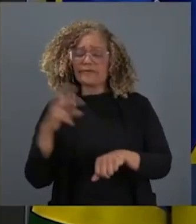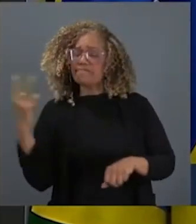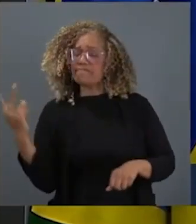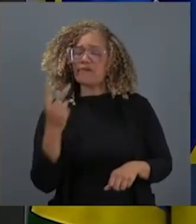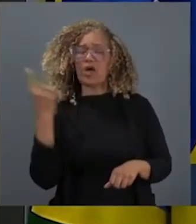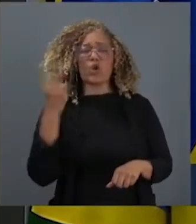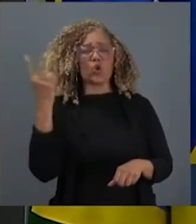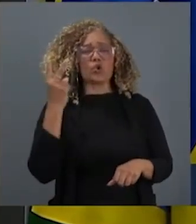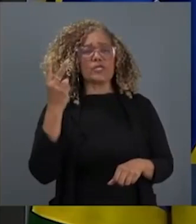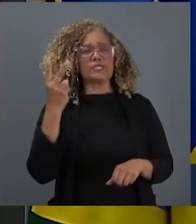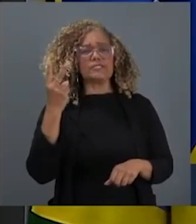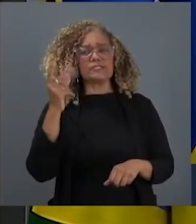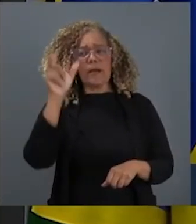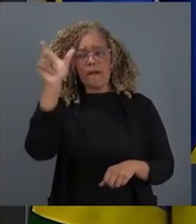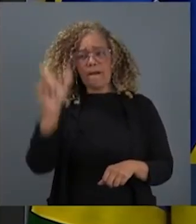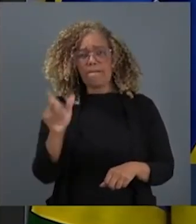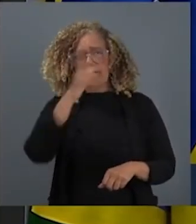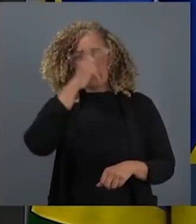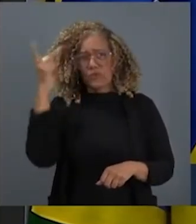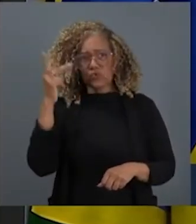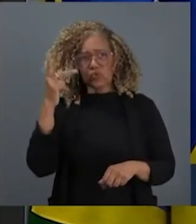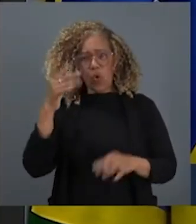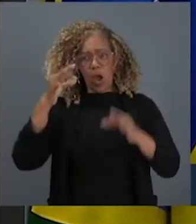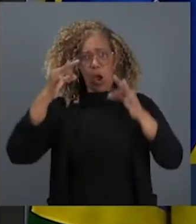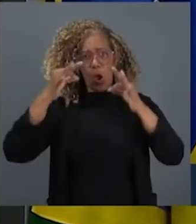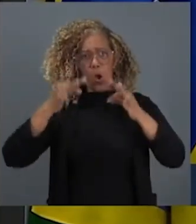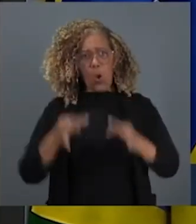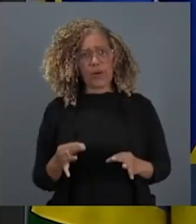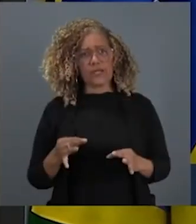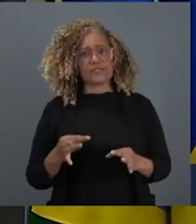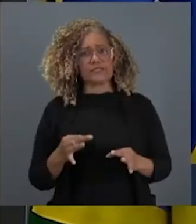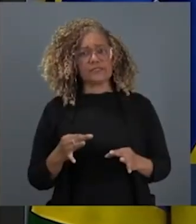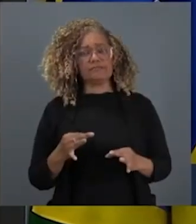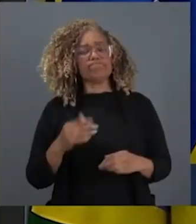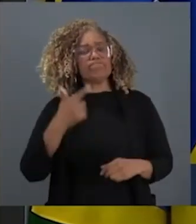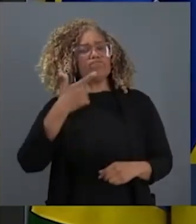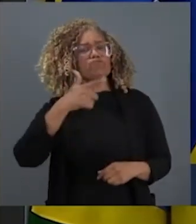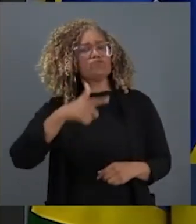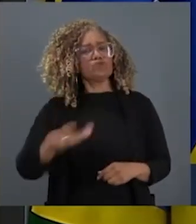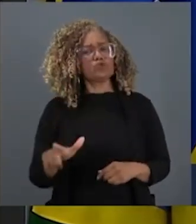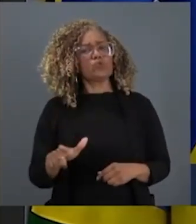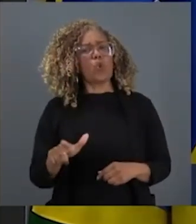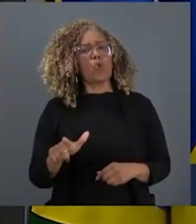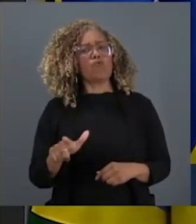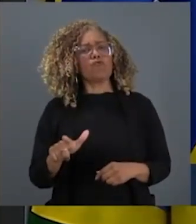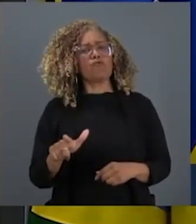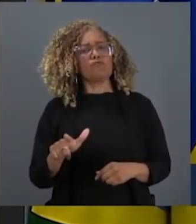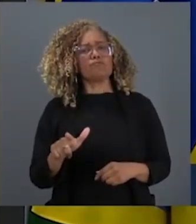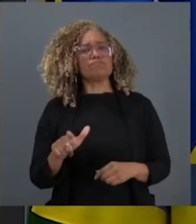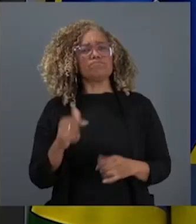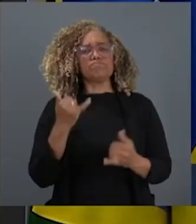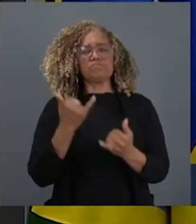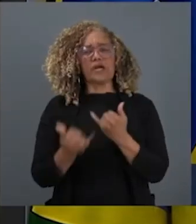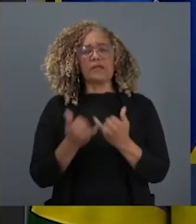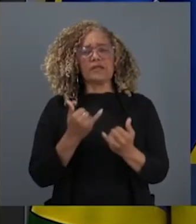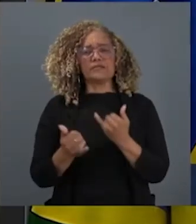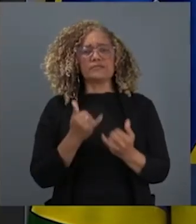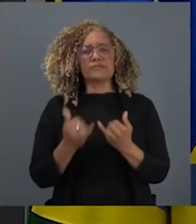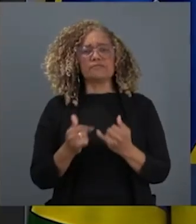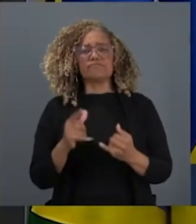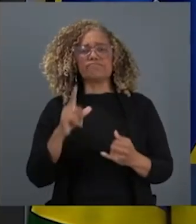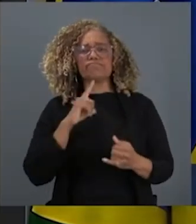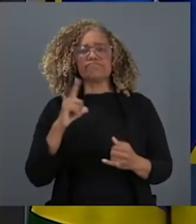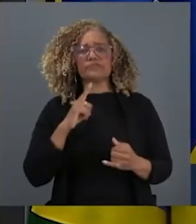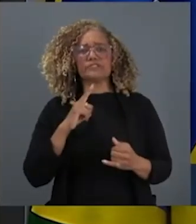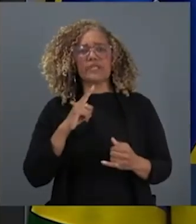a honestidade estão mais de uma vez mais uma vez de luto na nação